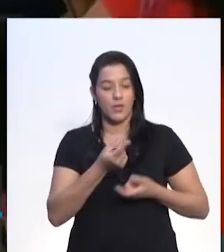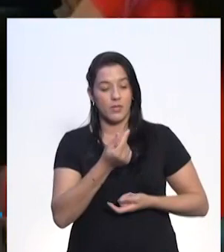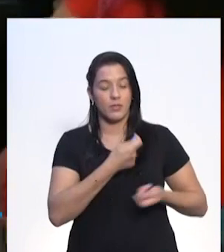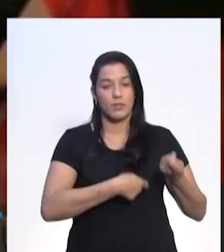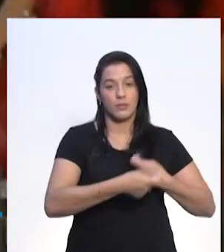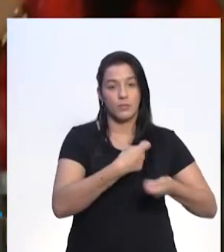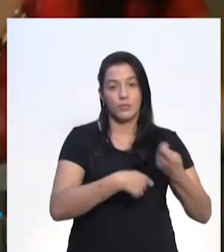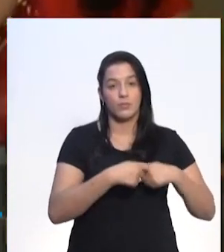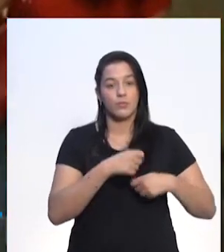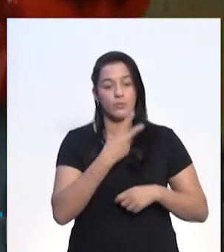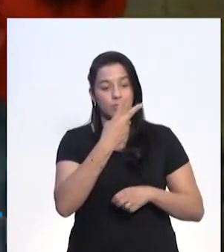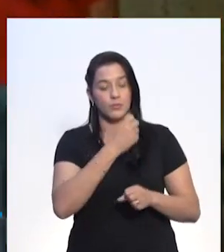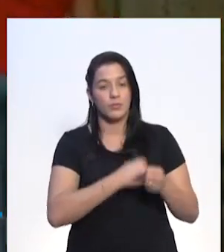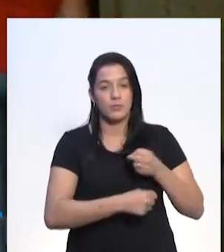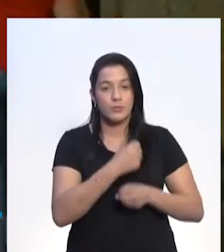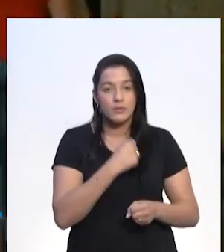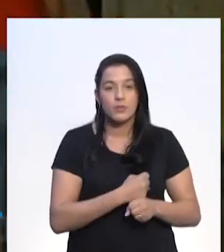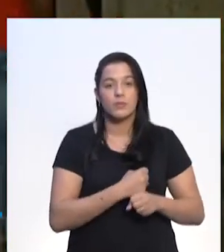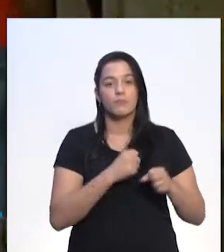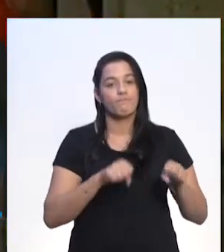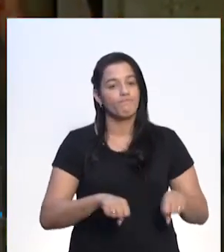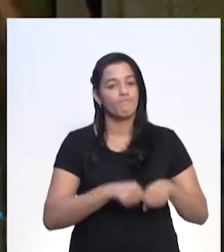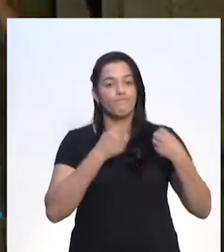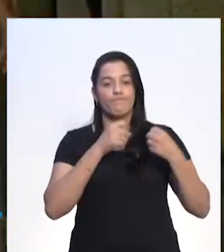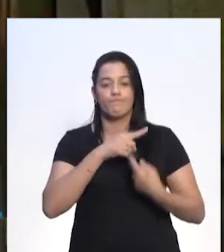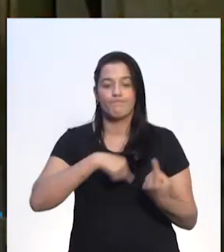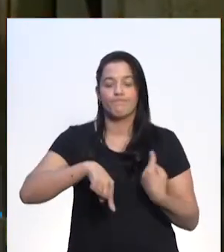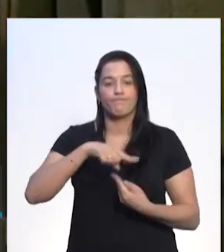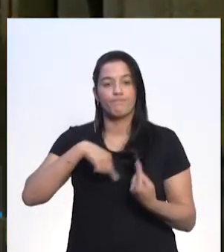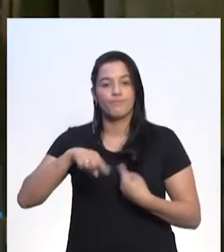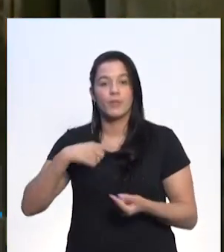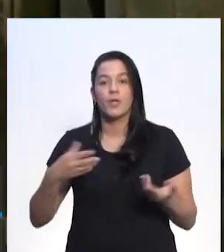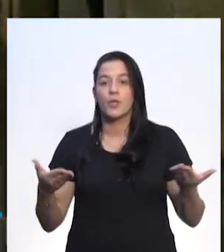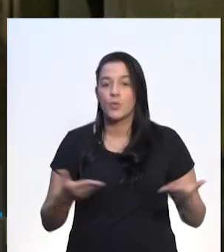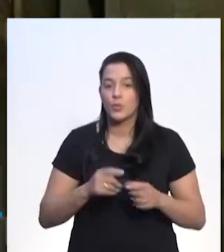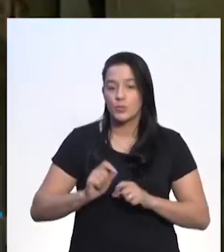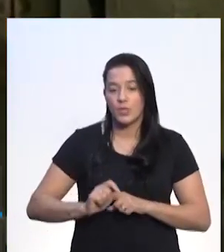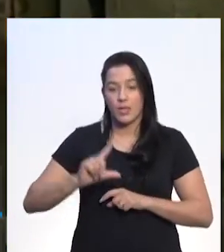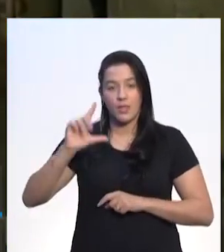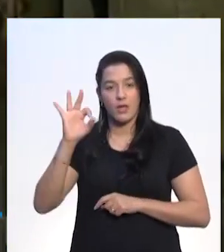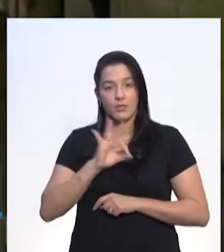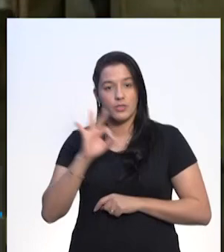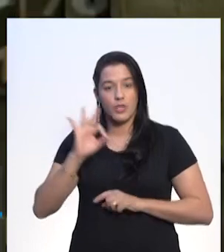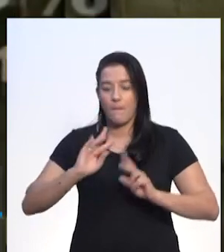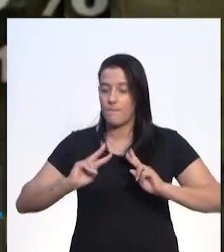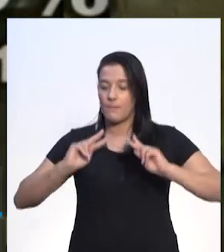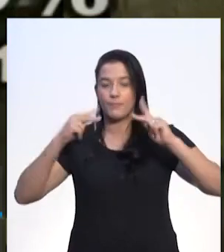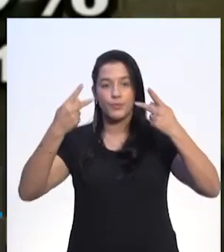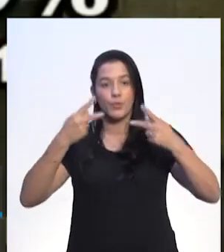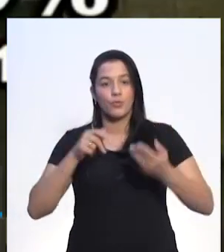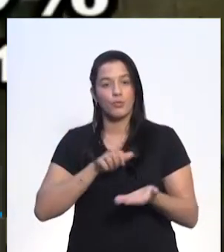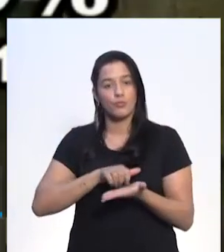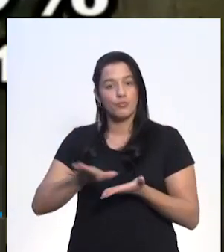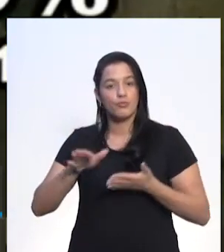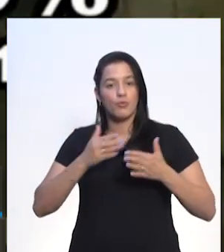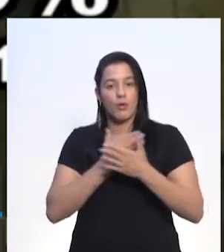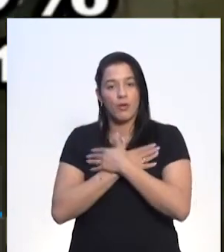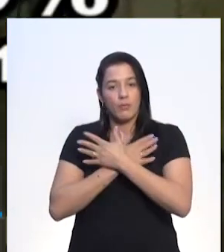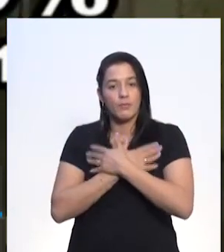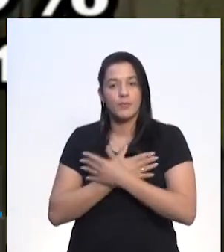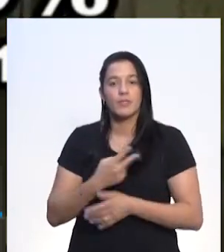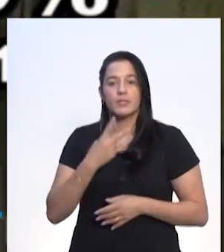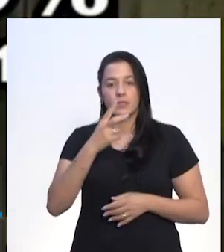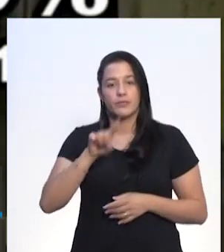últimos 2 anos quebrou este ciclo e mais. A taxa de desemprego quase dobrou. Passou de 5,9%